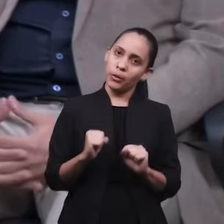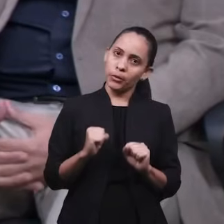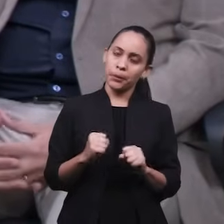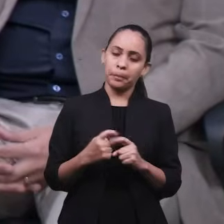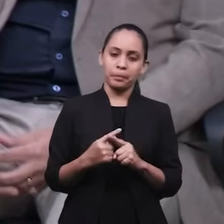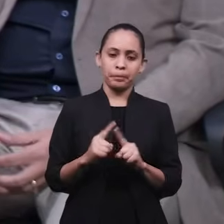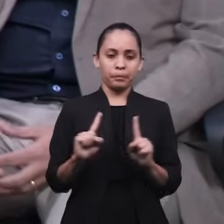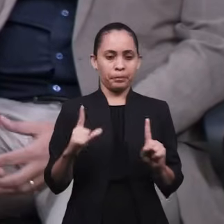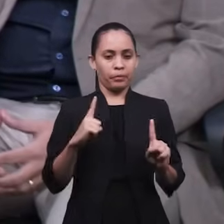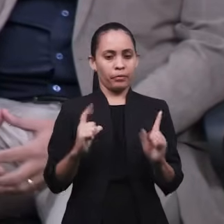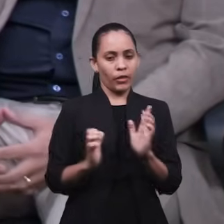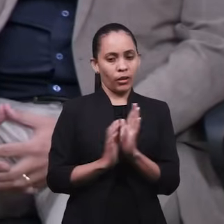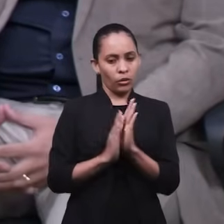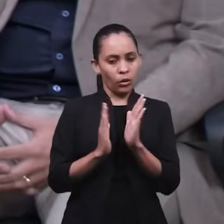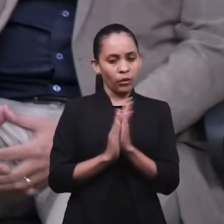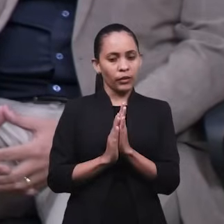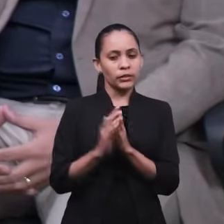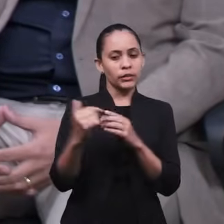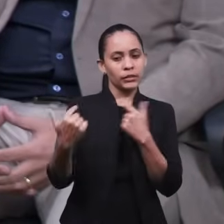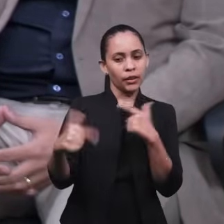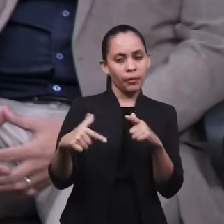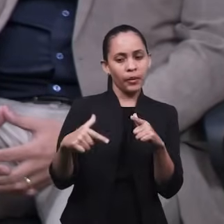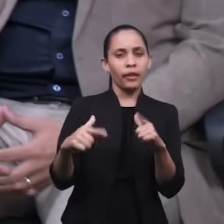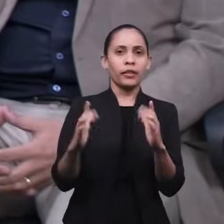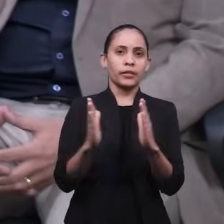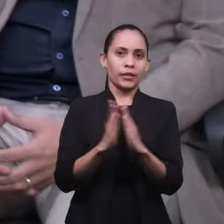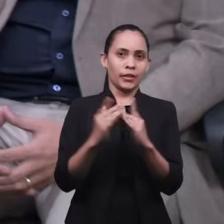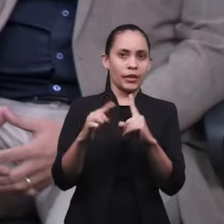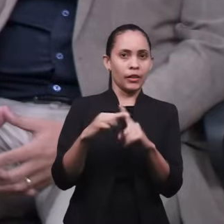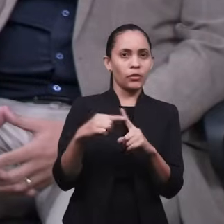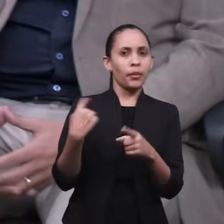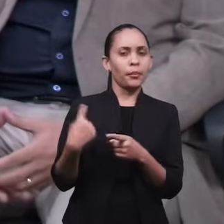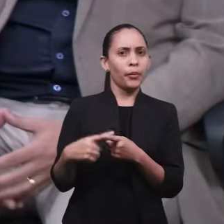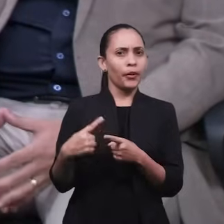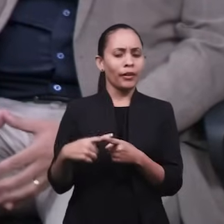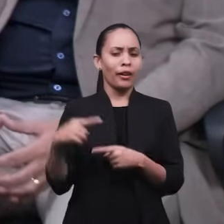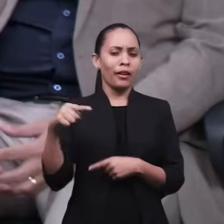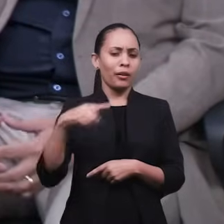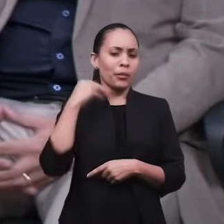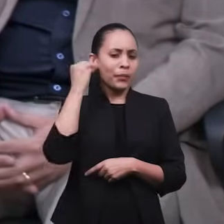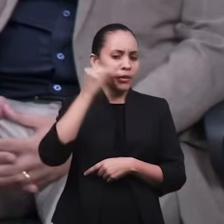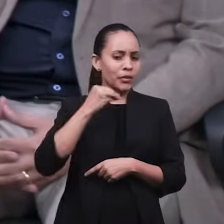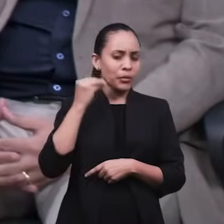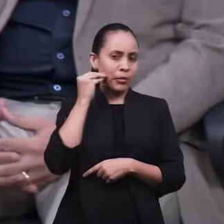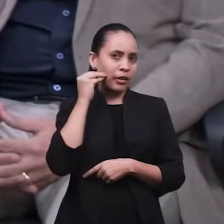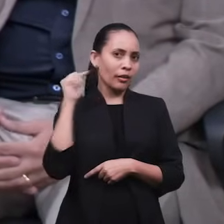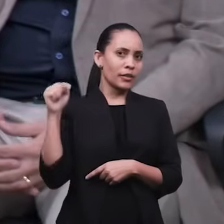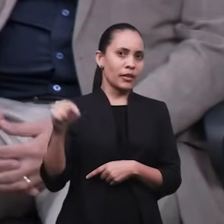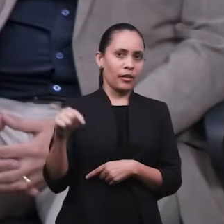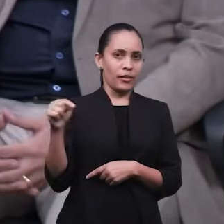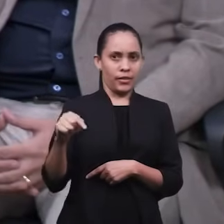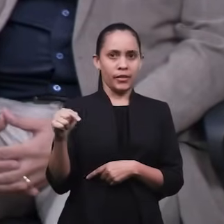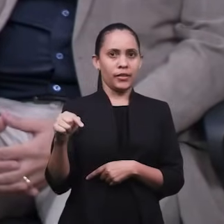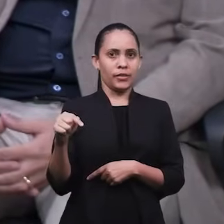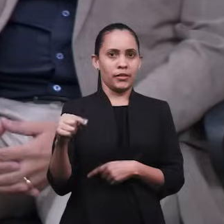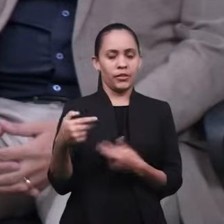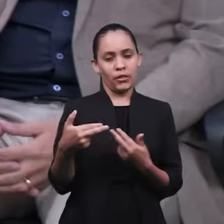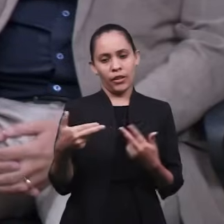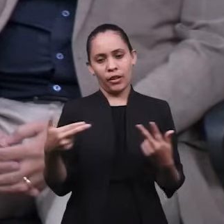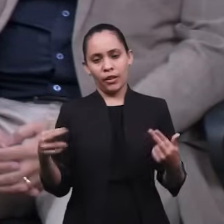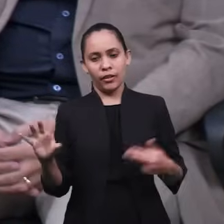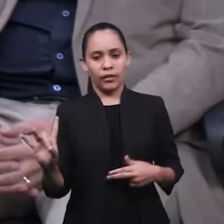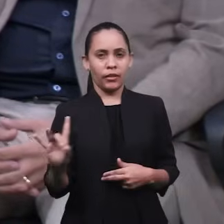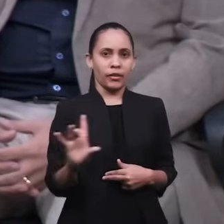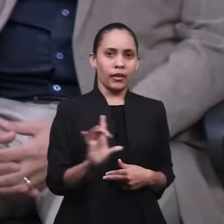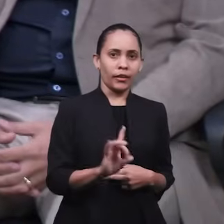nisso, mas o louvor ele deve ser trabalhado na igreja, até porque é fruto de uma experiência ali, né, dos